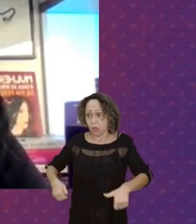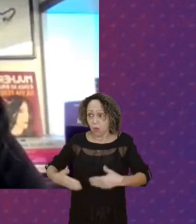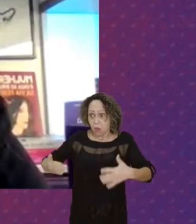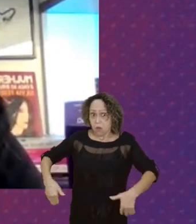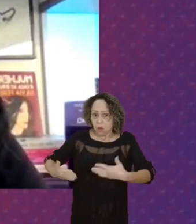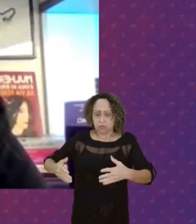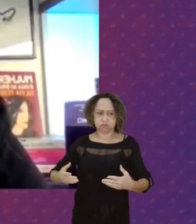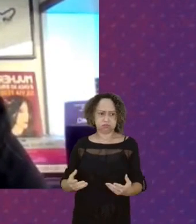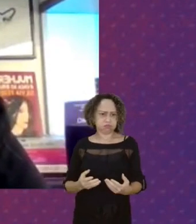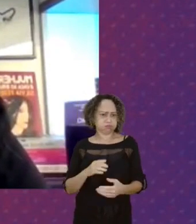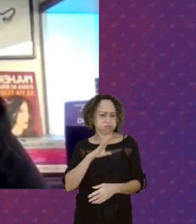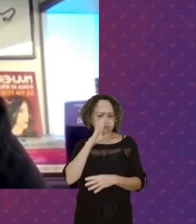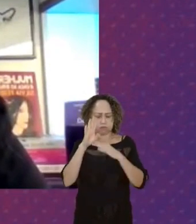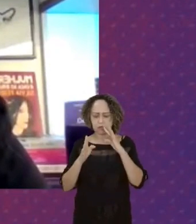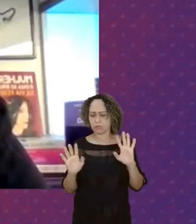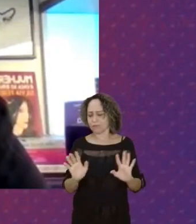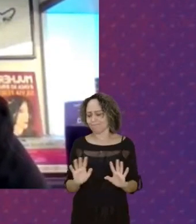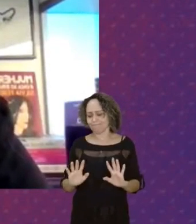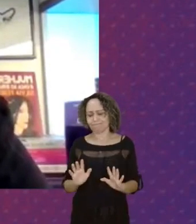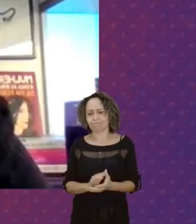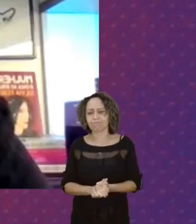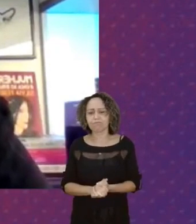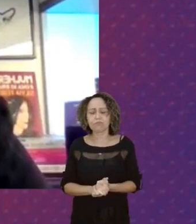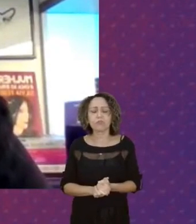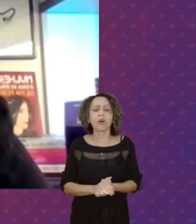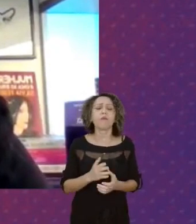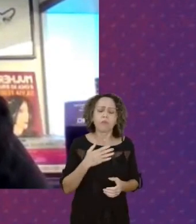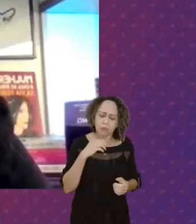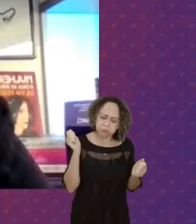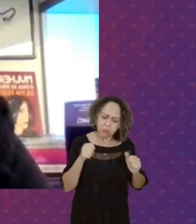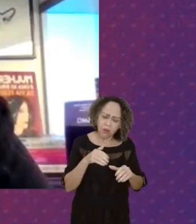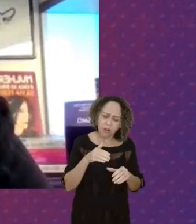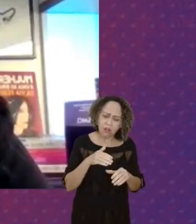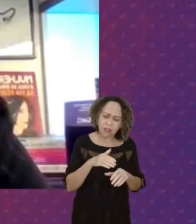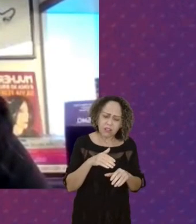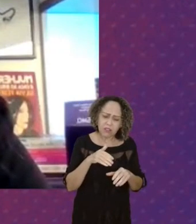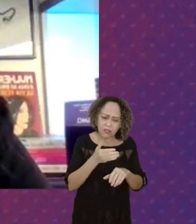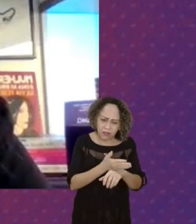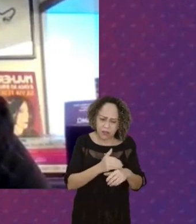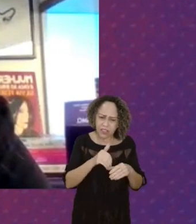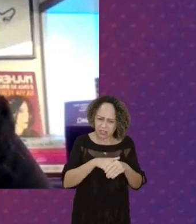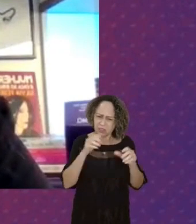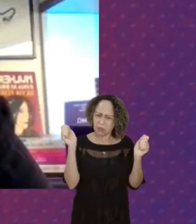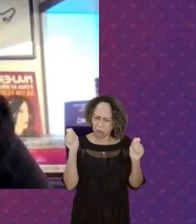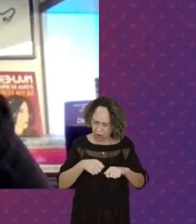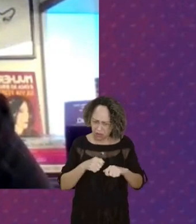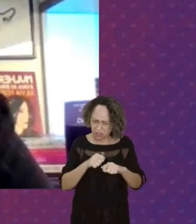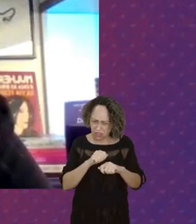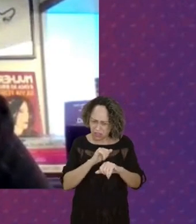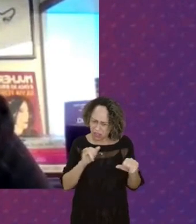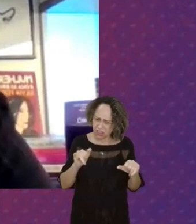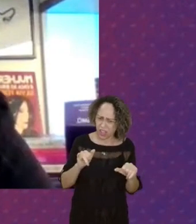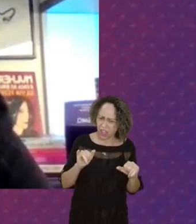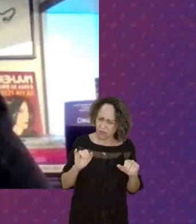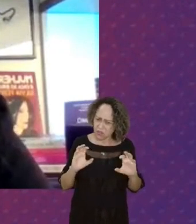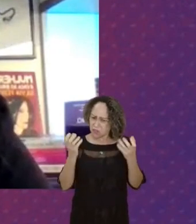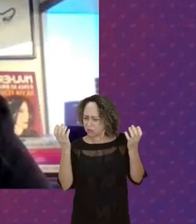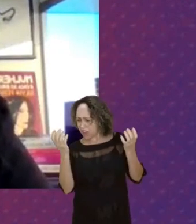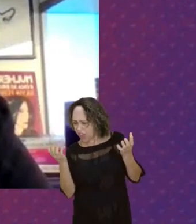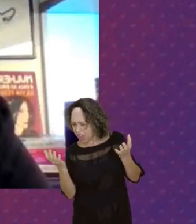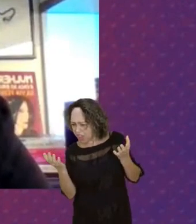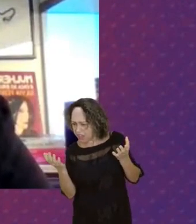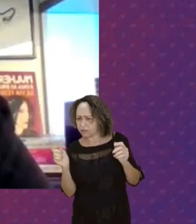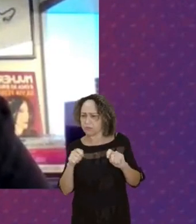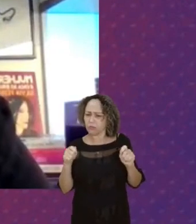tá? Então, falar, vamos lançar a pré-candidatura. Posso fazer um ato de lançamento da pré-candidatura? Pode fazer. Posso fazer